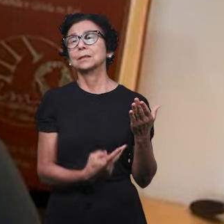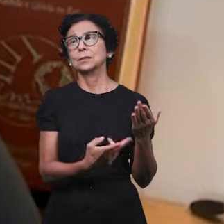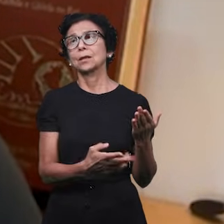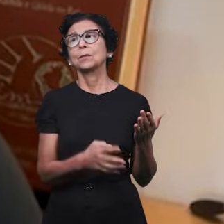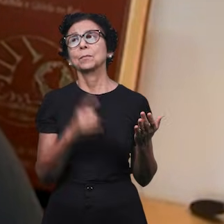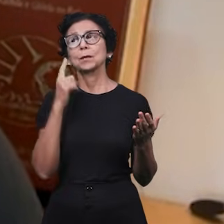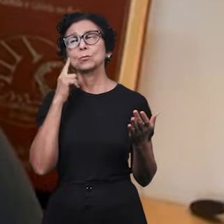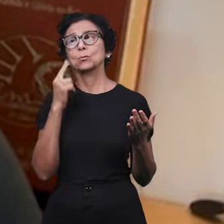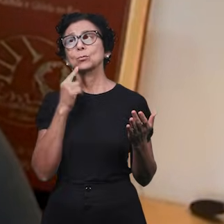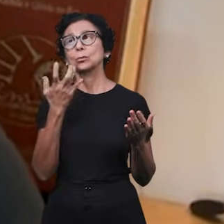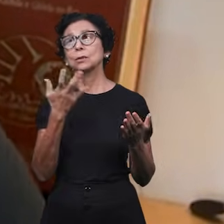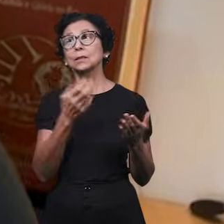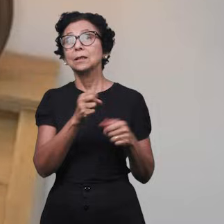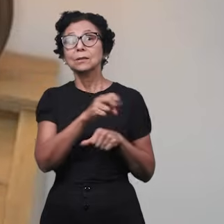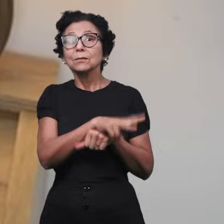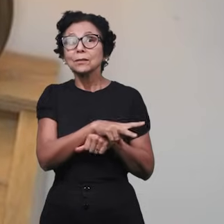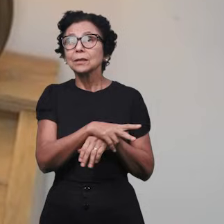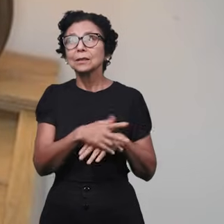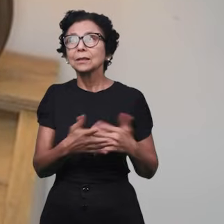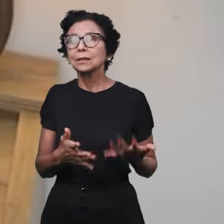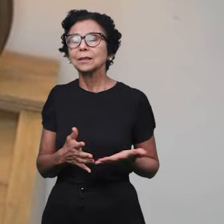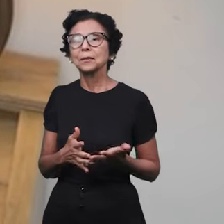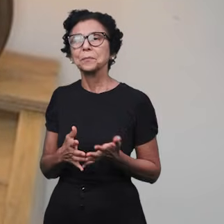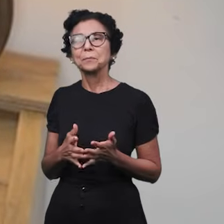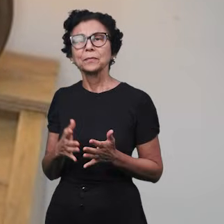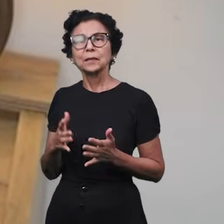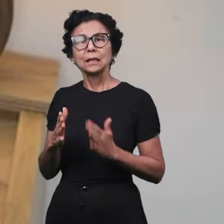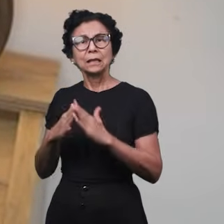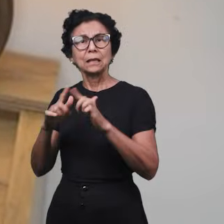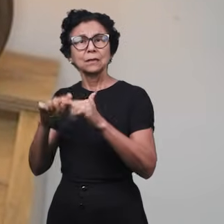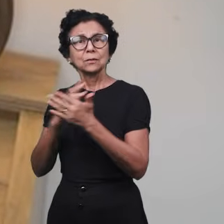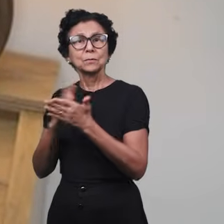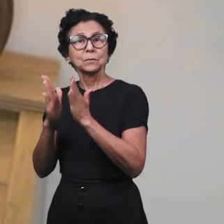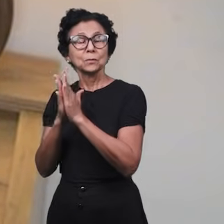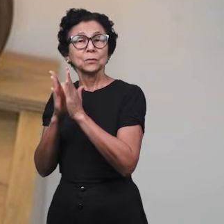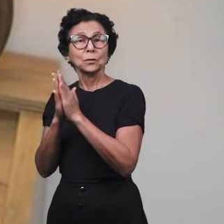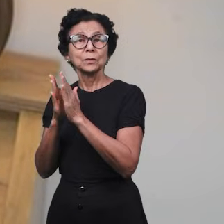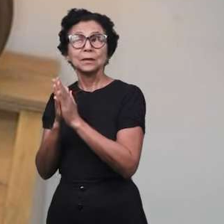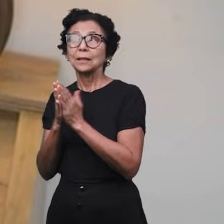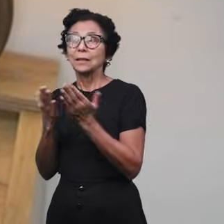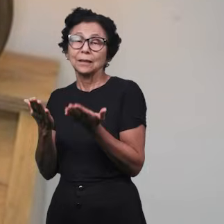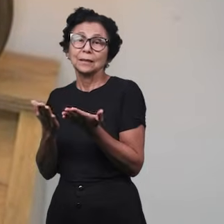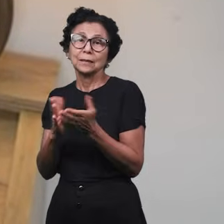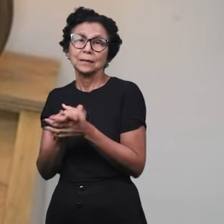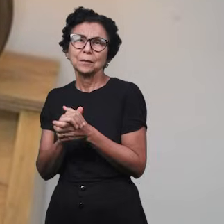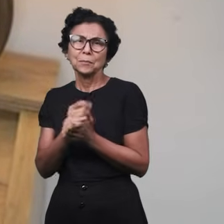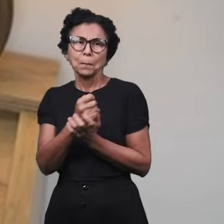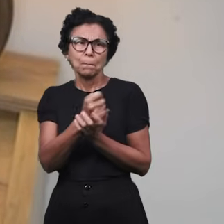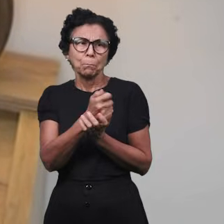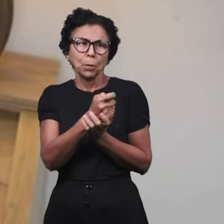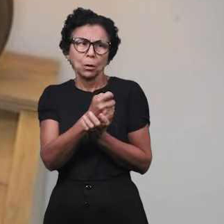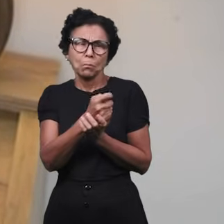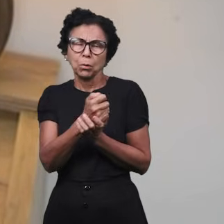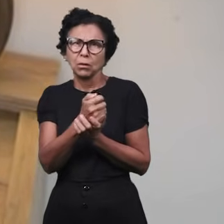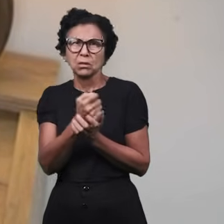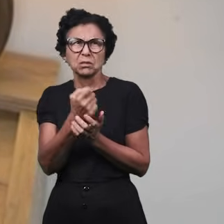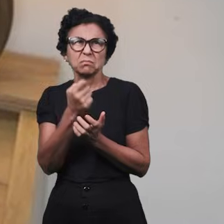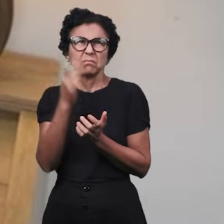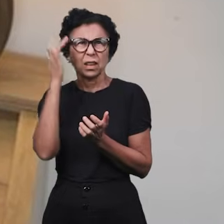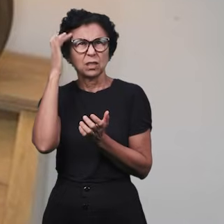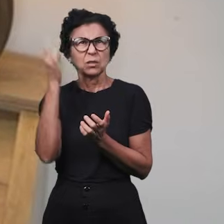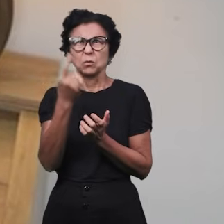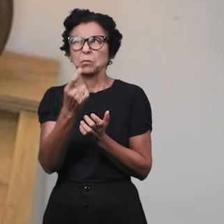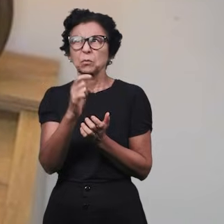Paulo. E nós começamos a orar ali por ele, para que o Senhor preparasse, porque como tem poucas unidades ali, acho que 1 ou